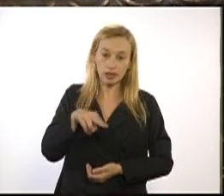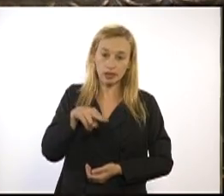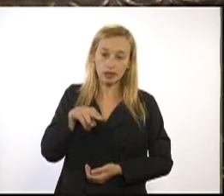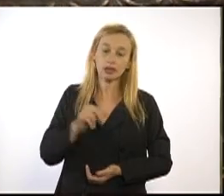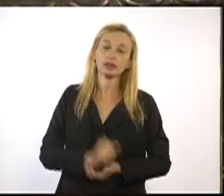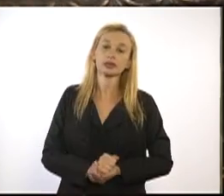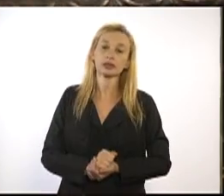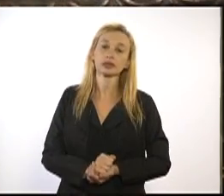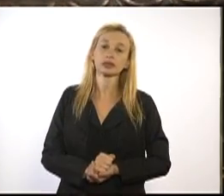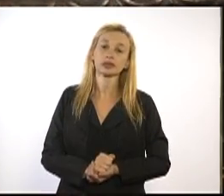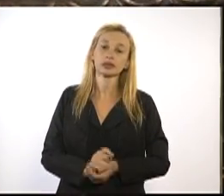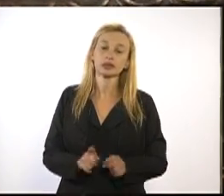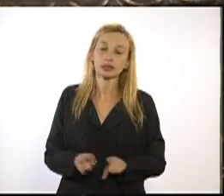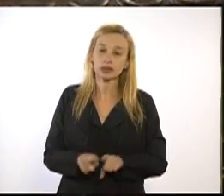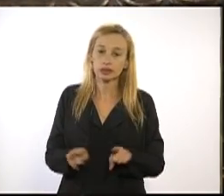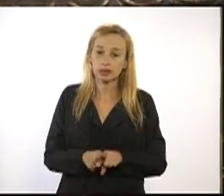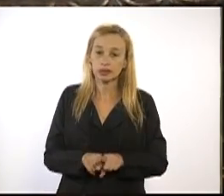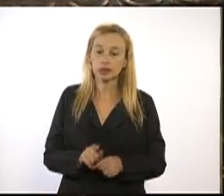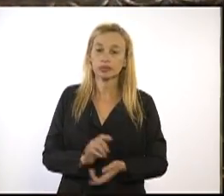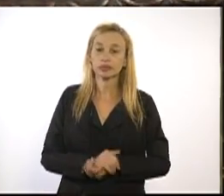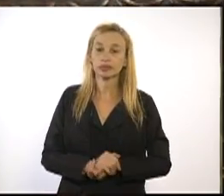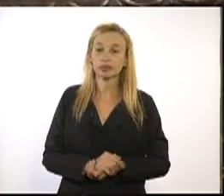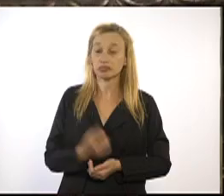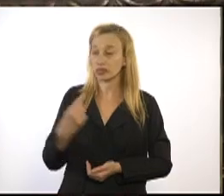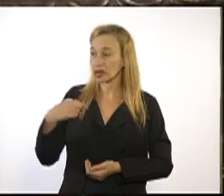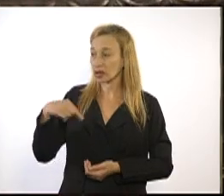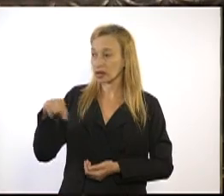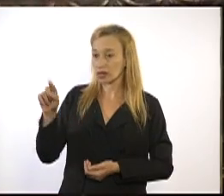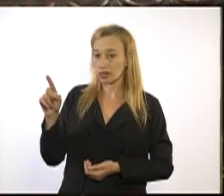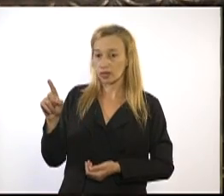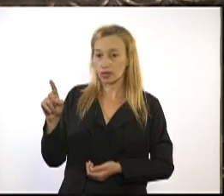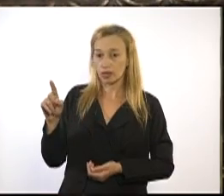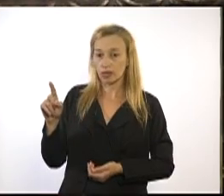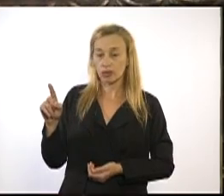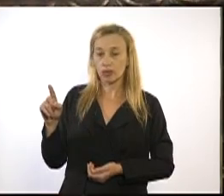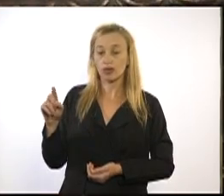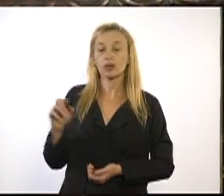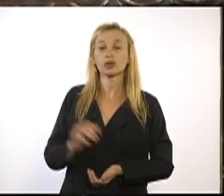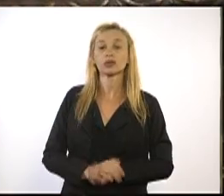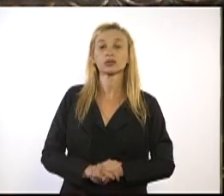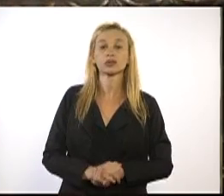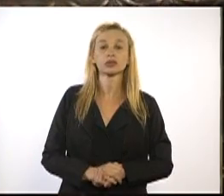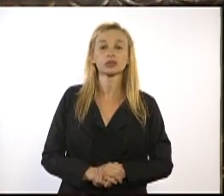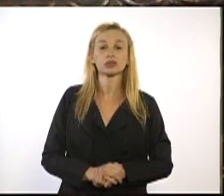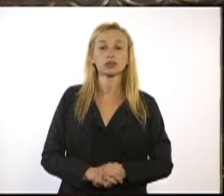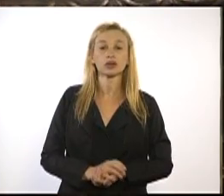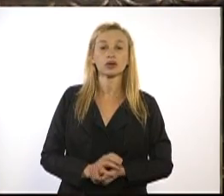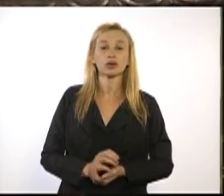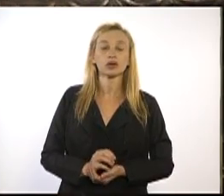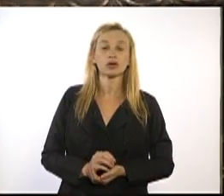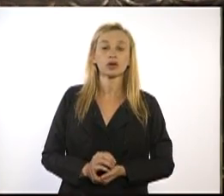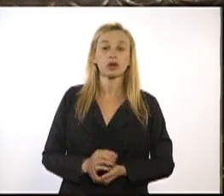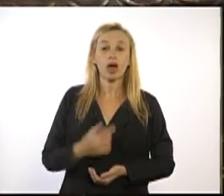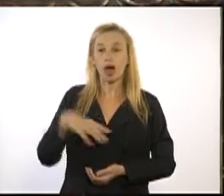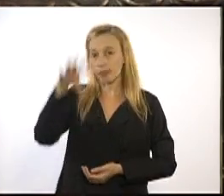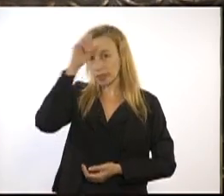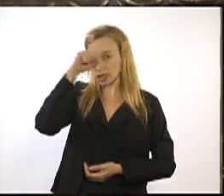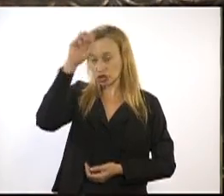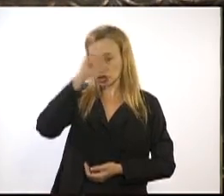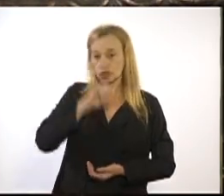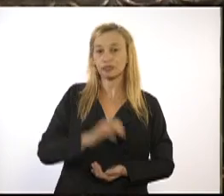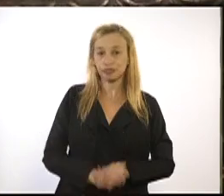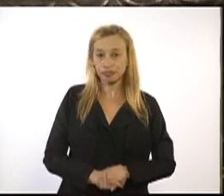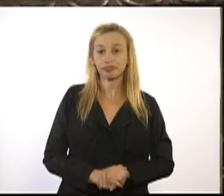ir para o Oriente, aprender muito com um saber nipônico. Eu